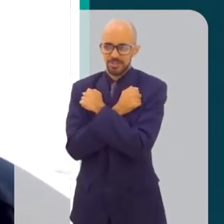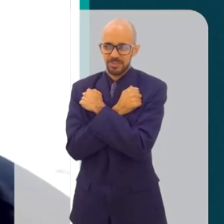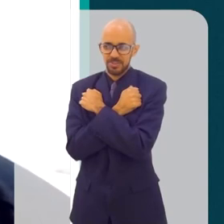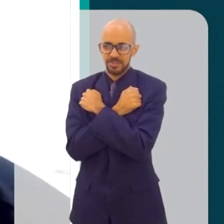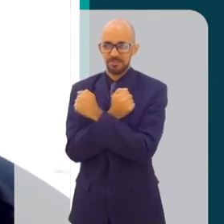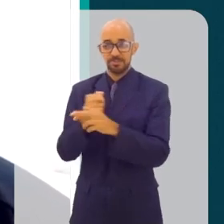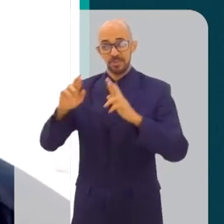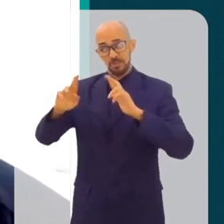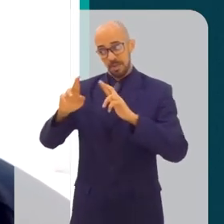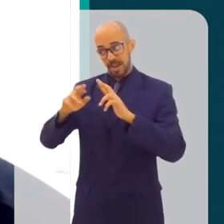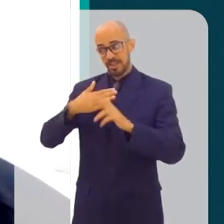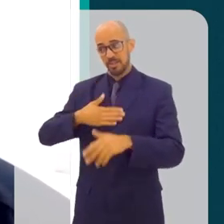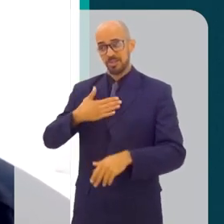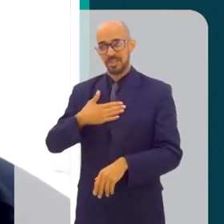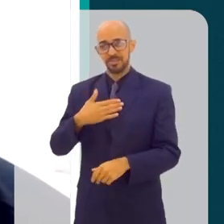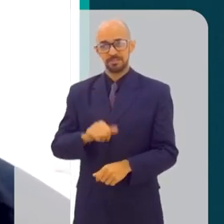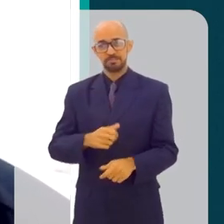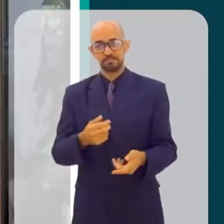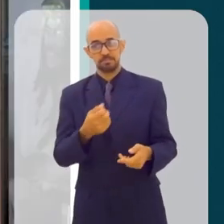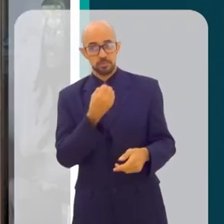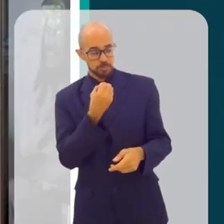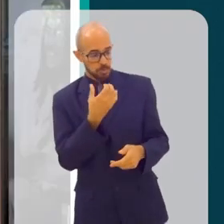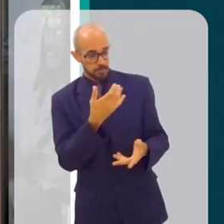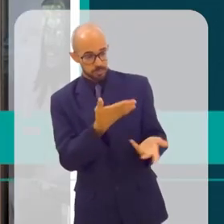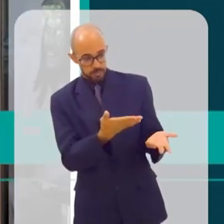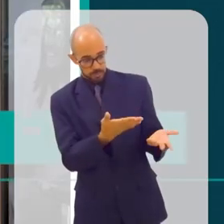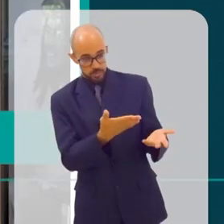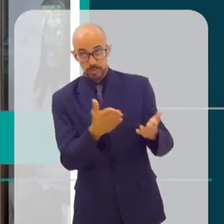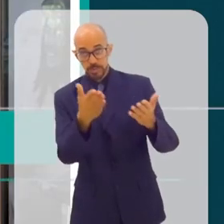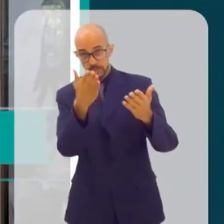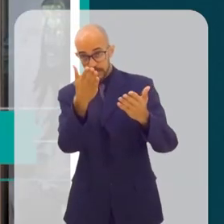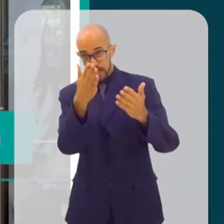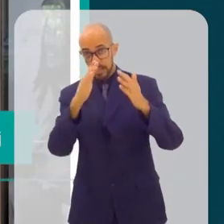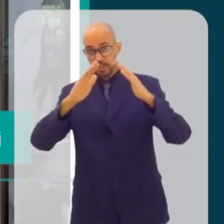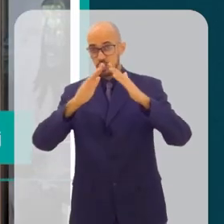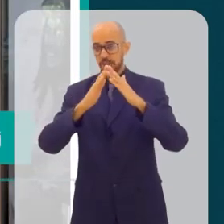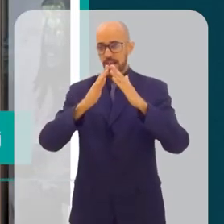Um abraço a todos aí, espero que tenham gostado. Maravilha. E a